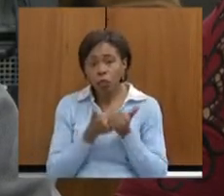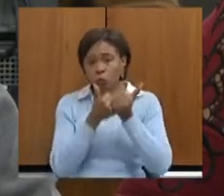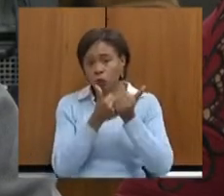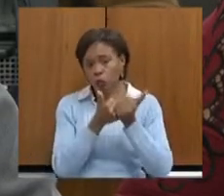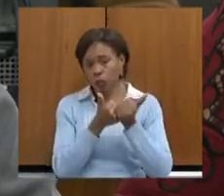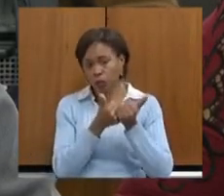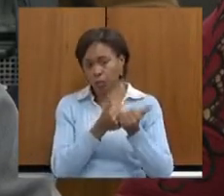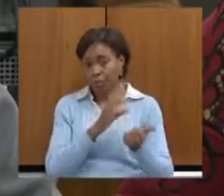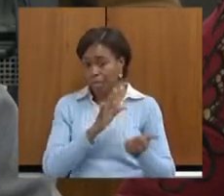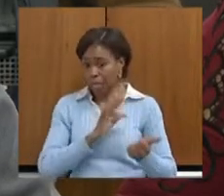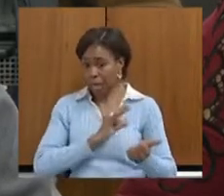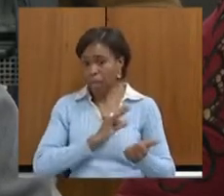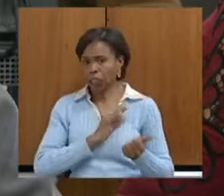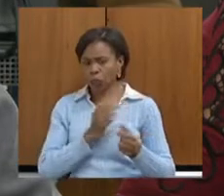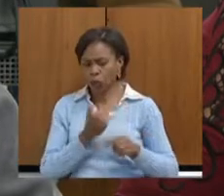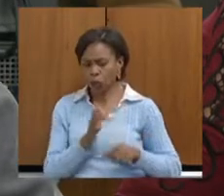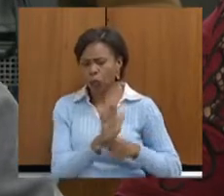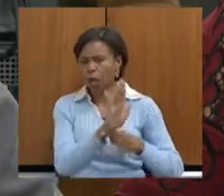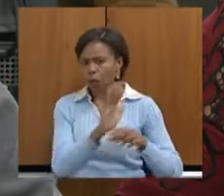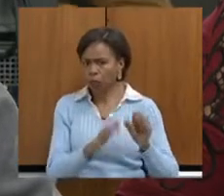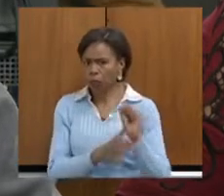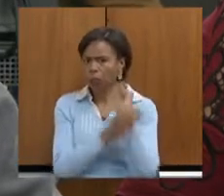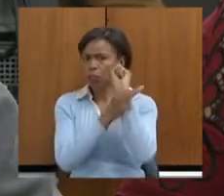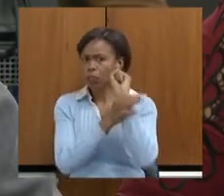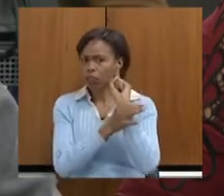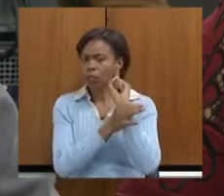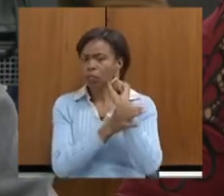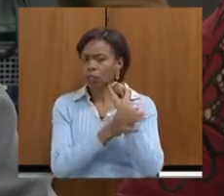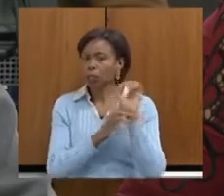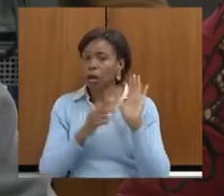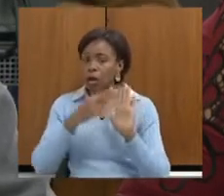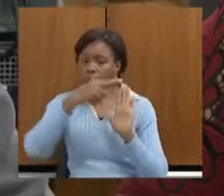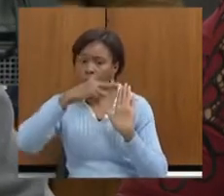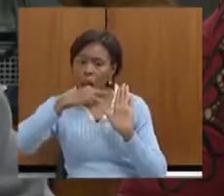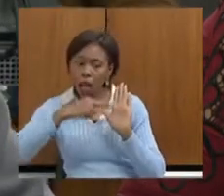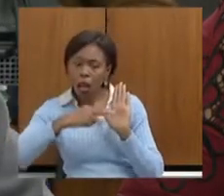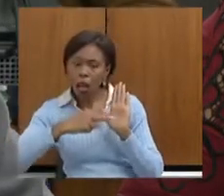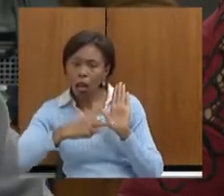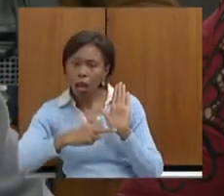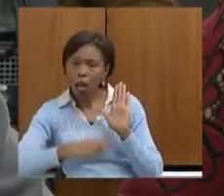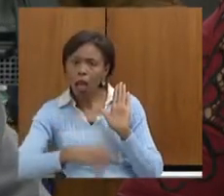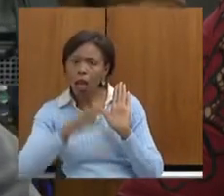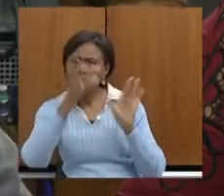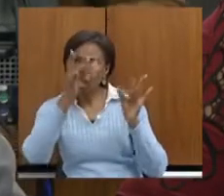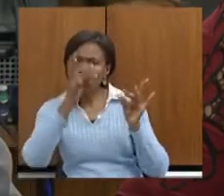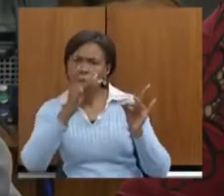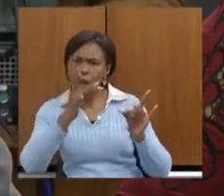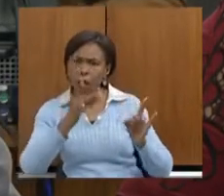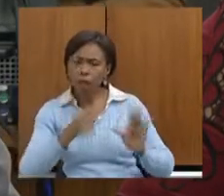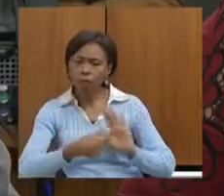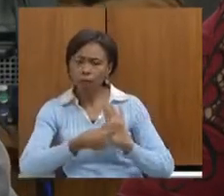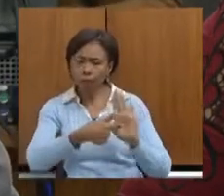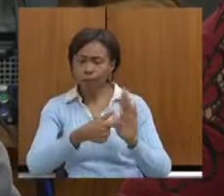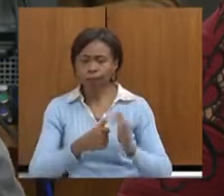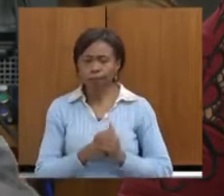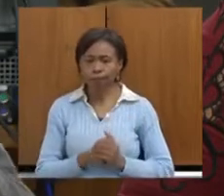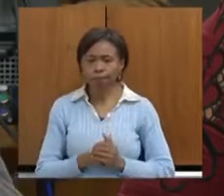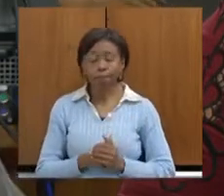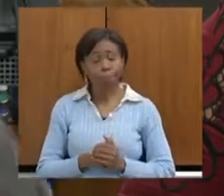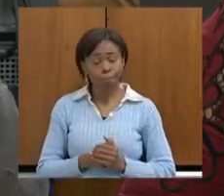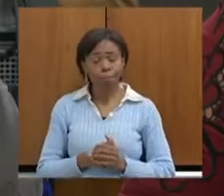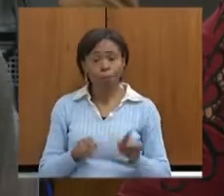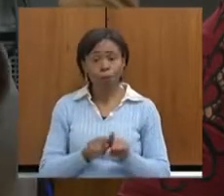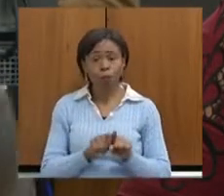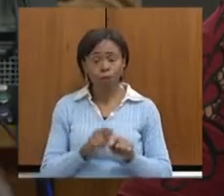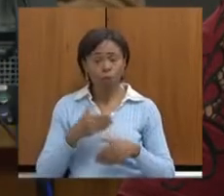participação dos atingidos em todo o processo e nesse sentido é muito importante ter Assessoria Técnica que